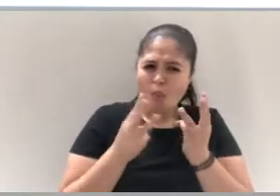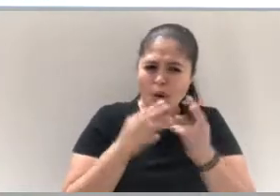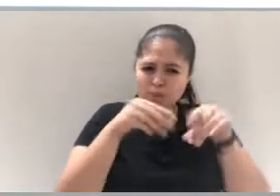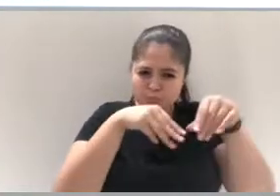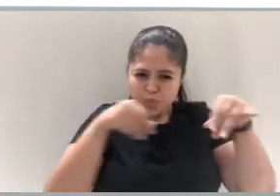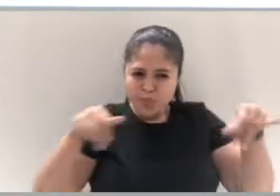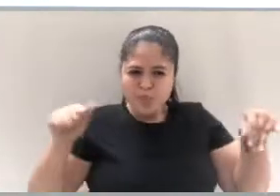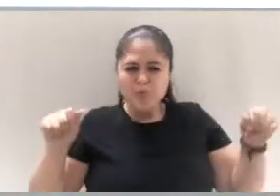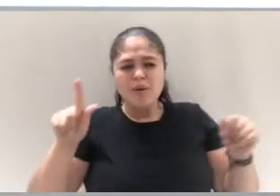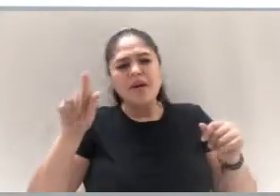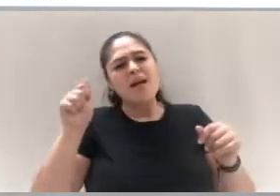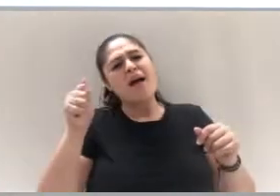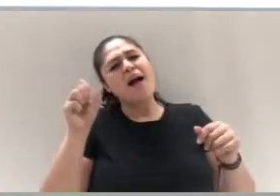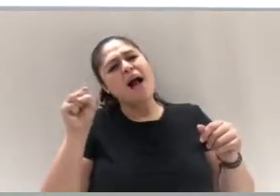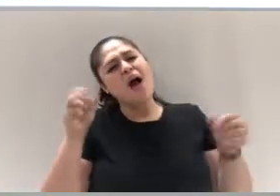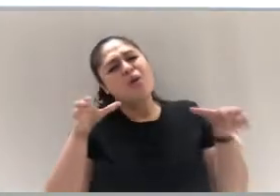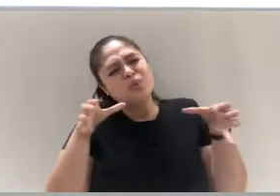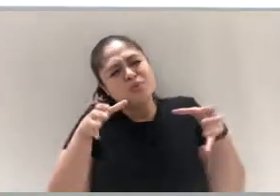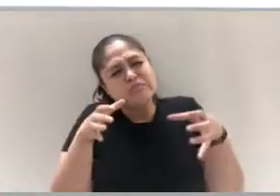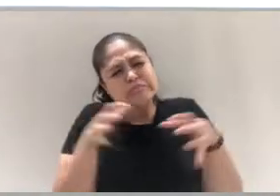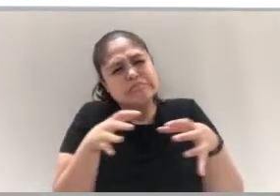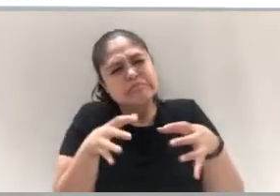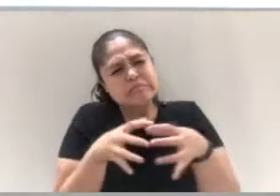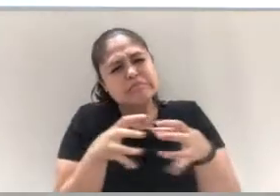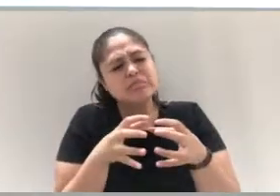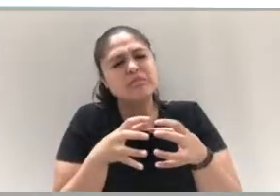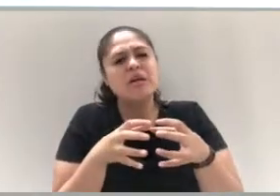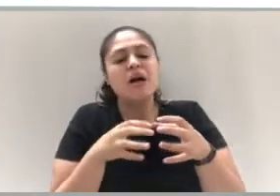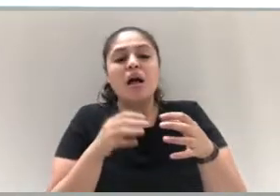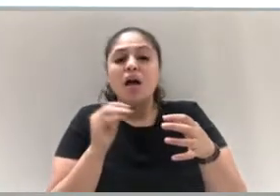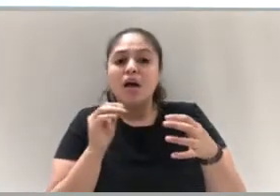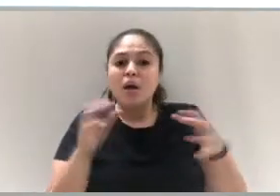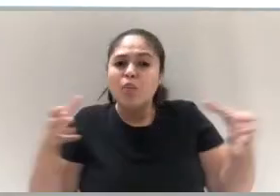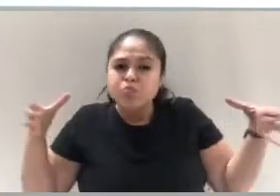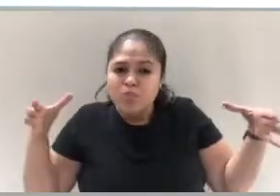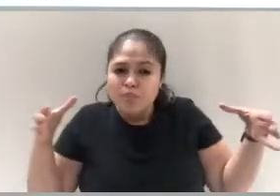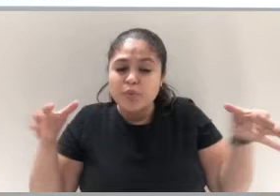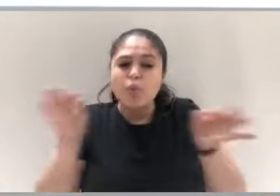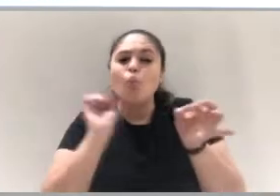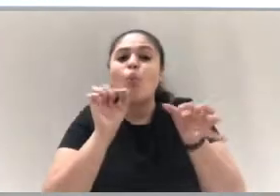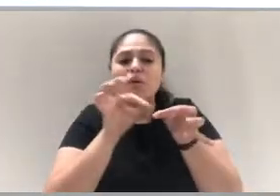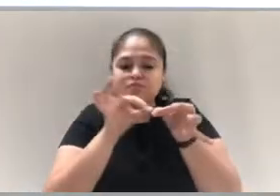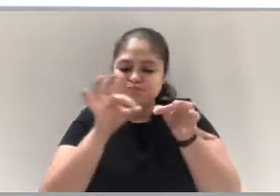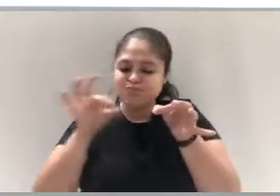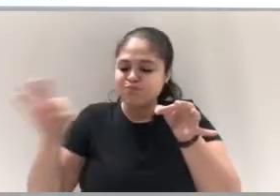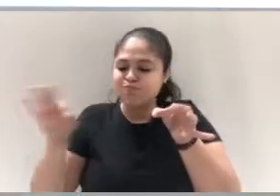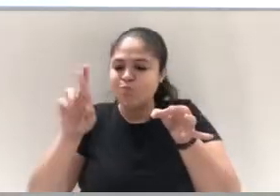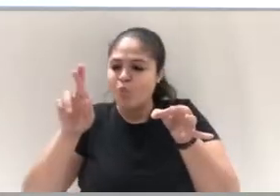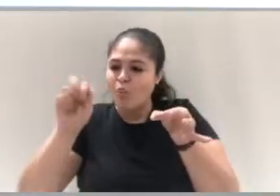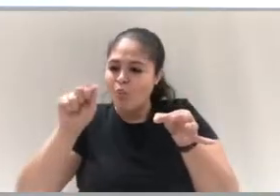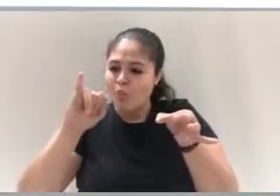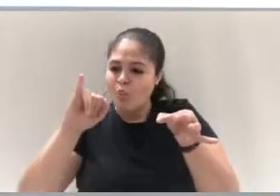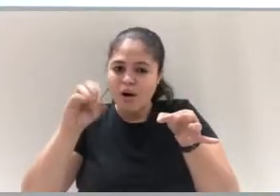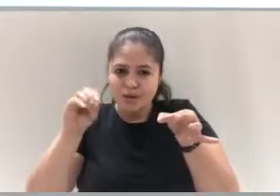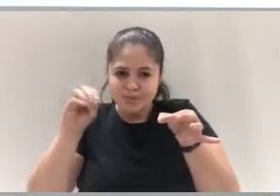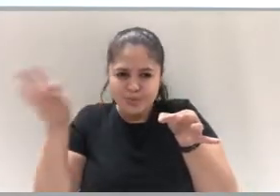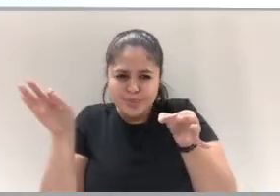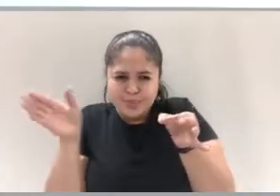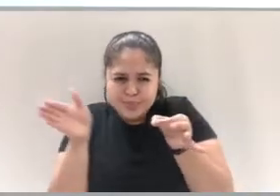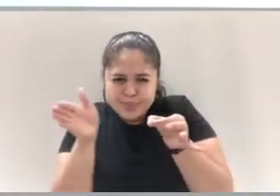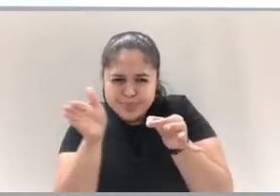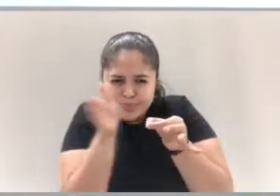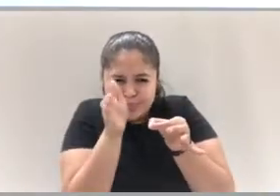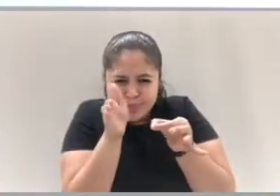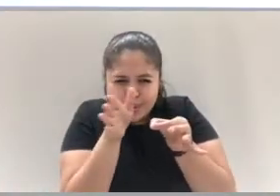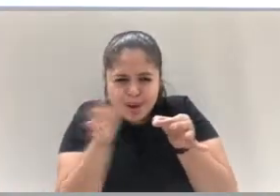ela foi se colapsando. E conforme ela se colapsava, ela diminuía o seu raio. Com o raio